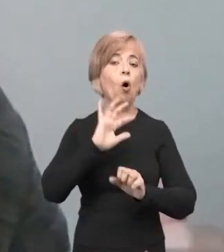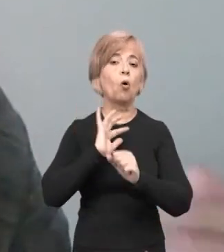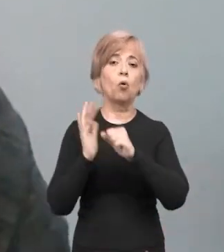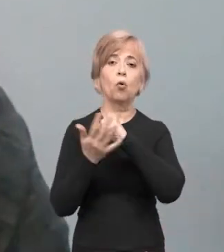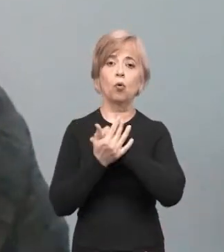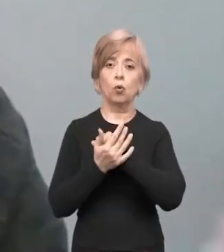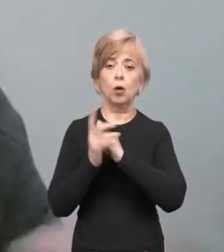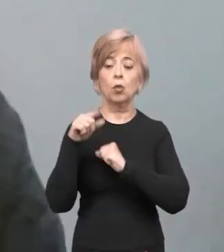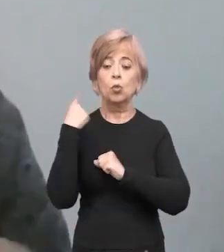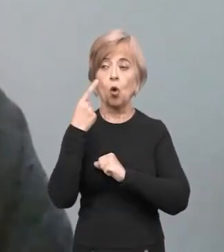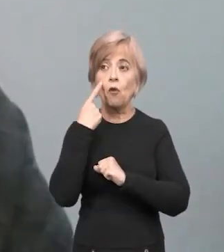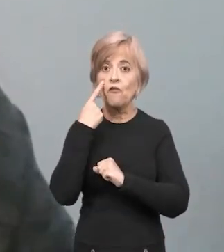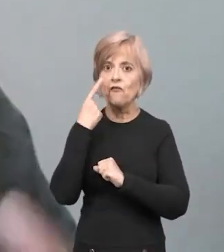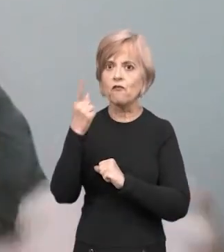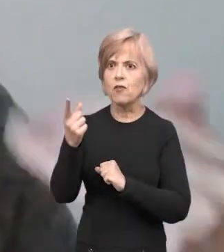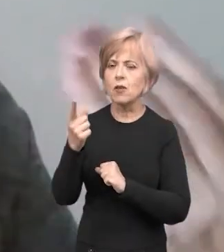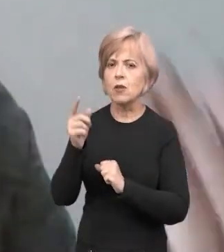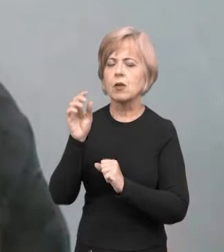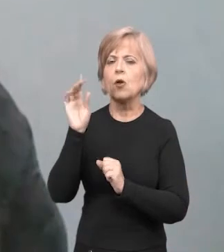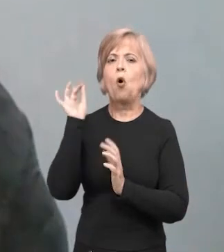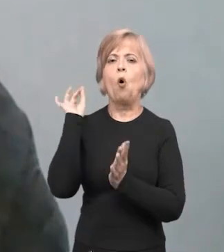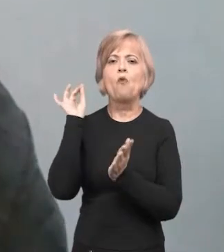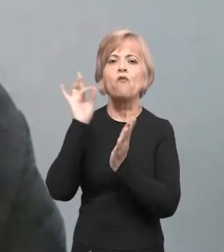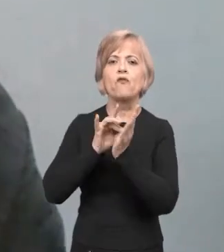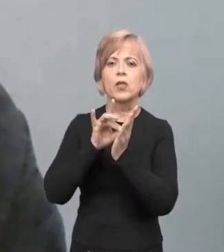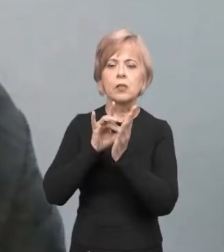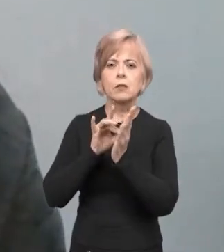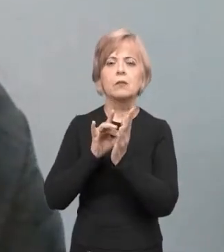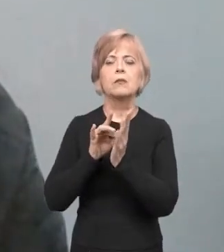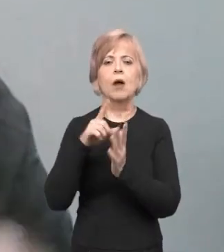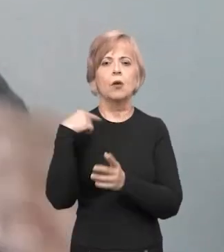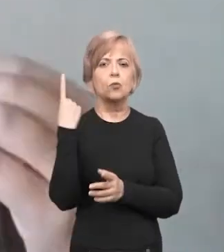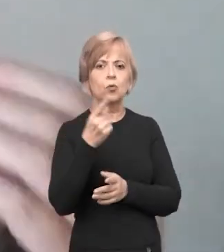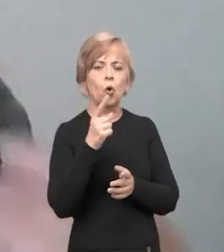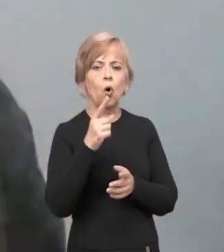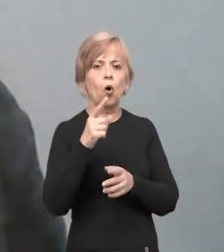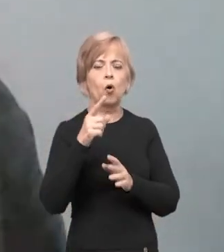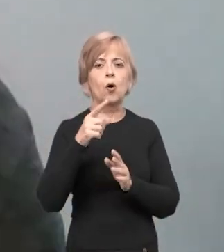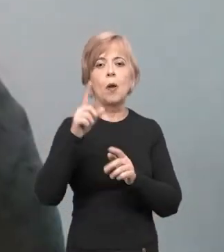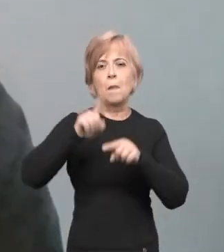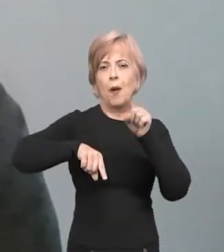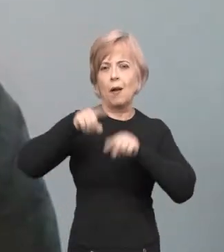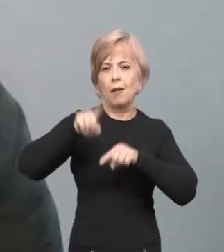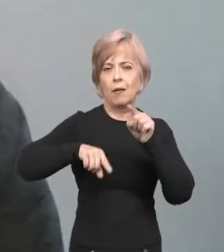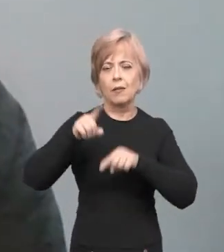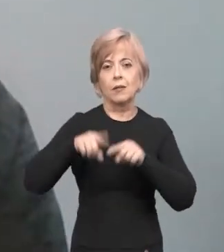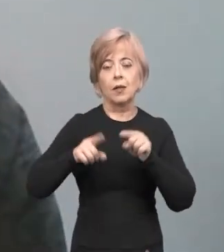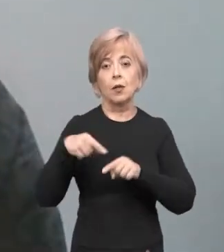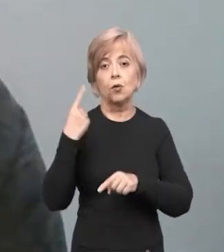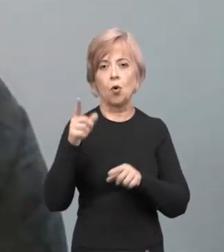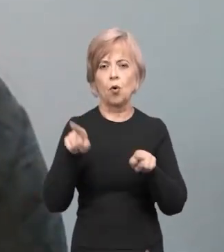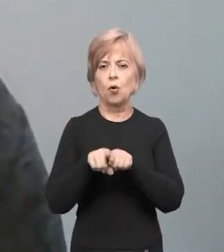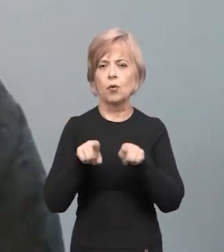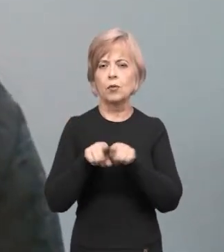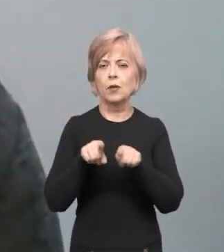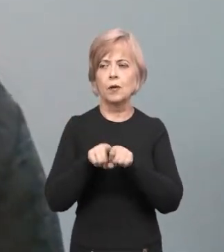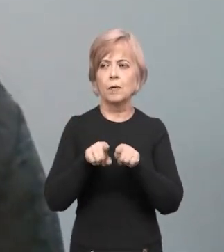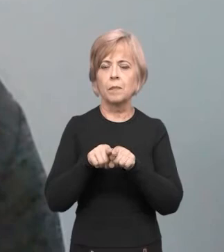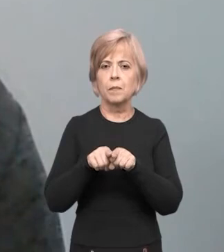e ali íamos, né, além de oficiar para os colegas, fornecendo esses materiais, nós